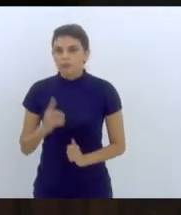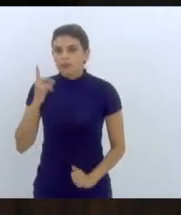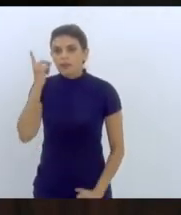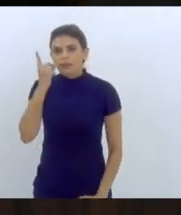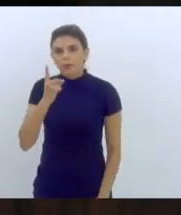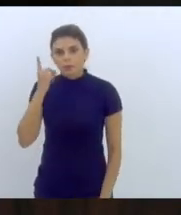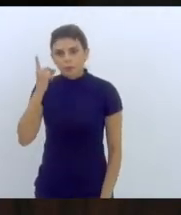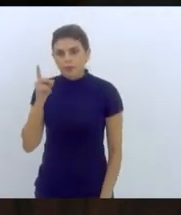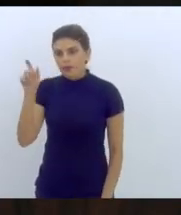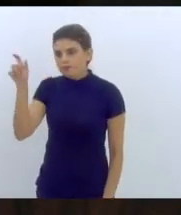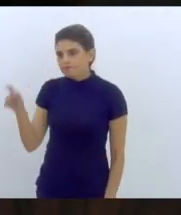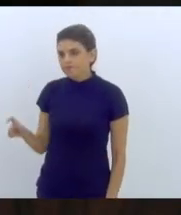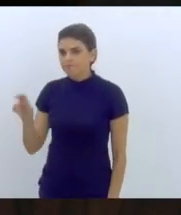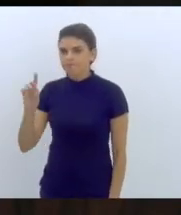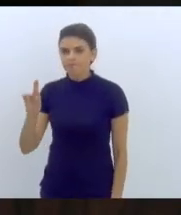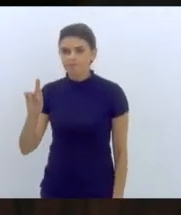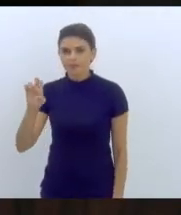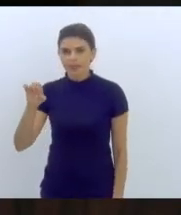Deputada Renata Souza.